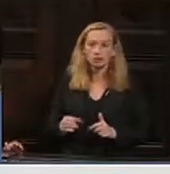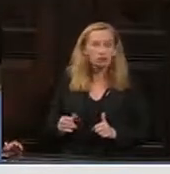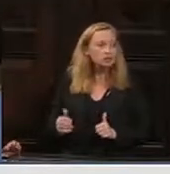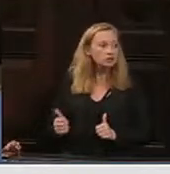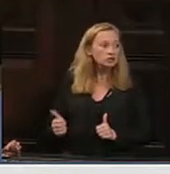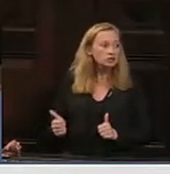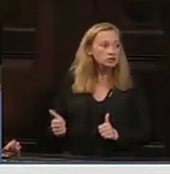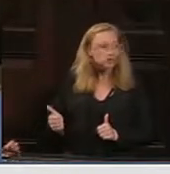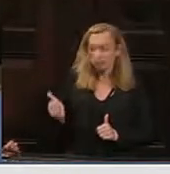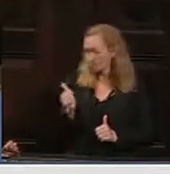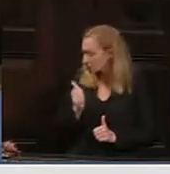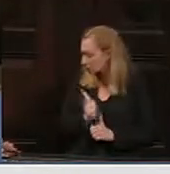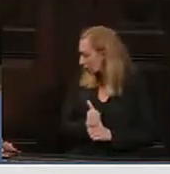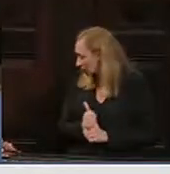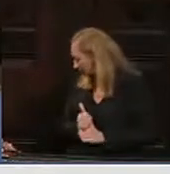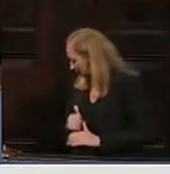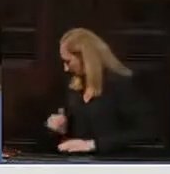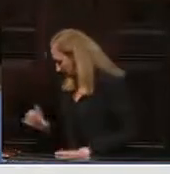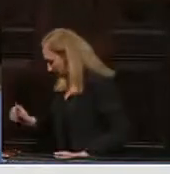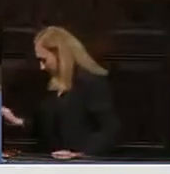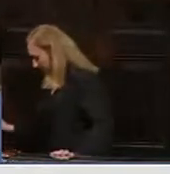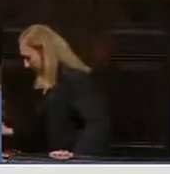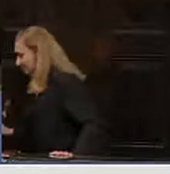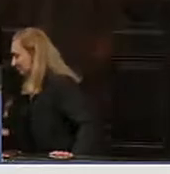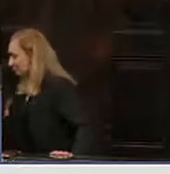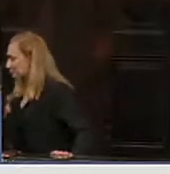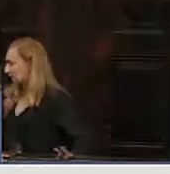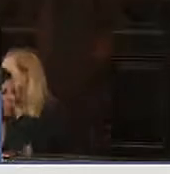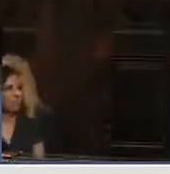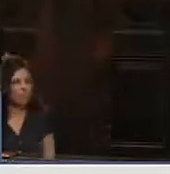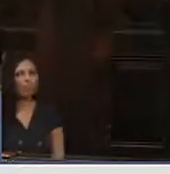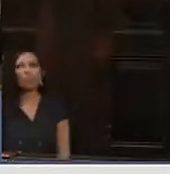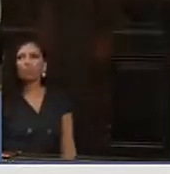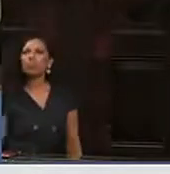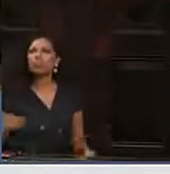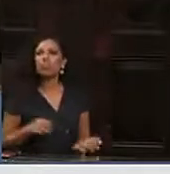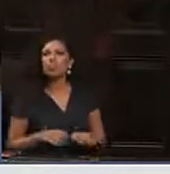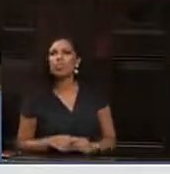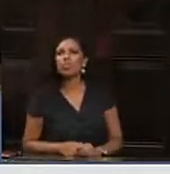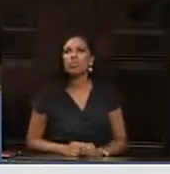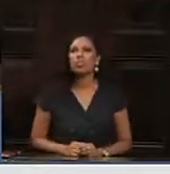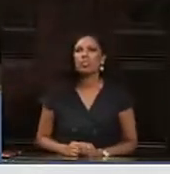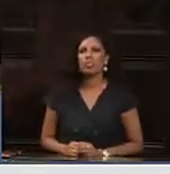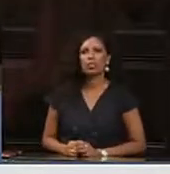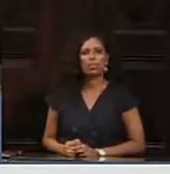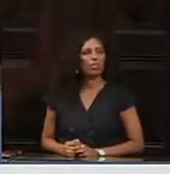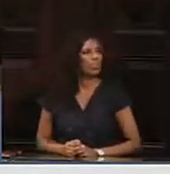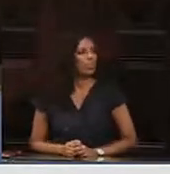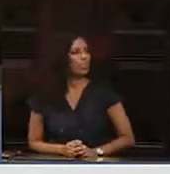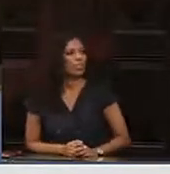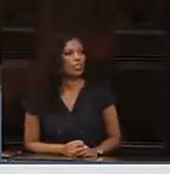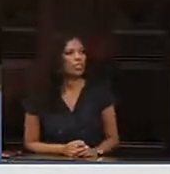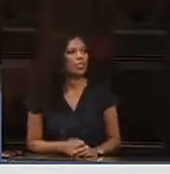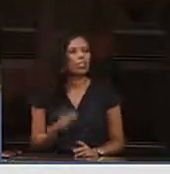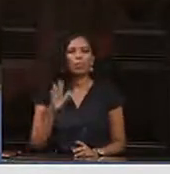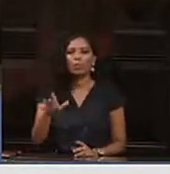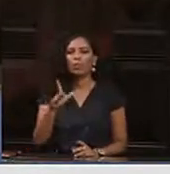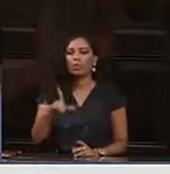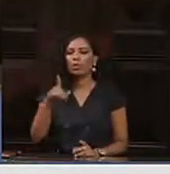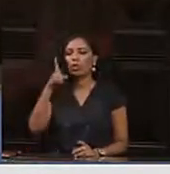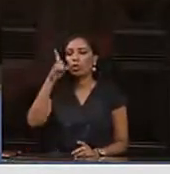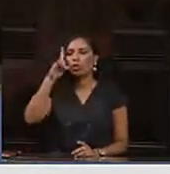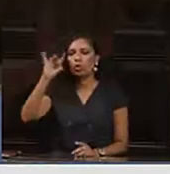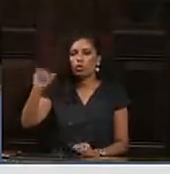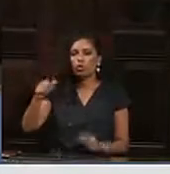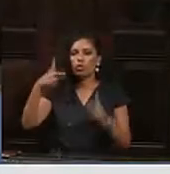primeiro falam que não tem efetivo, e aí querem colocar o policial para trabalhar no RAIS ou então trabalhar no extra. Mas no mesmo dia eles